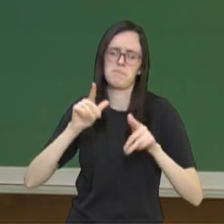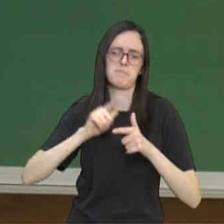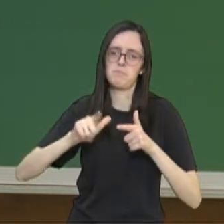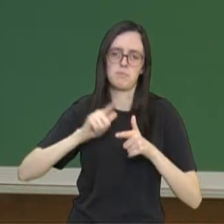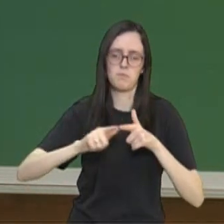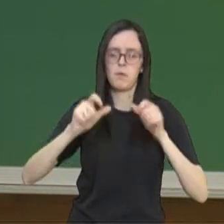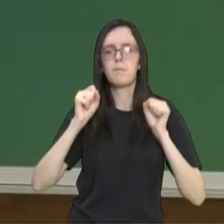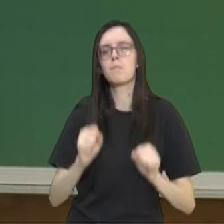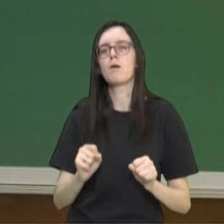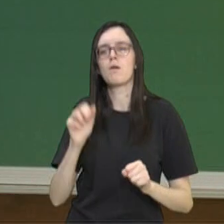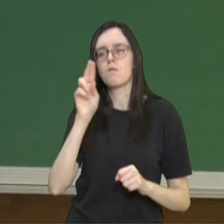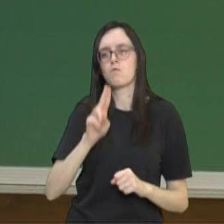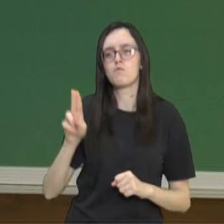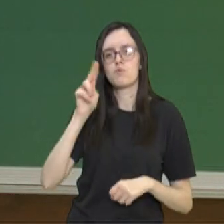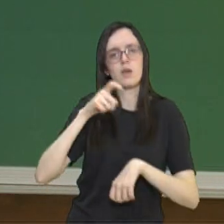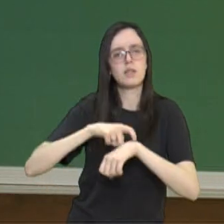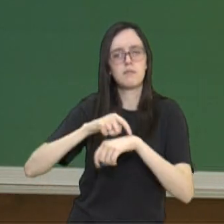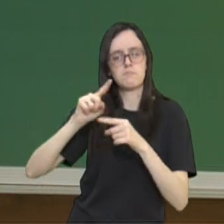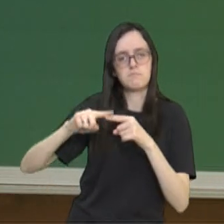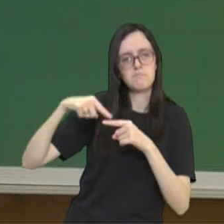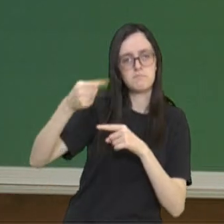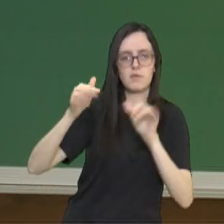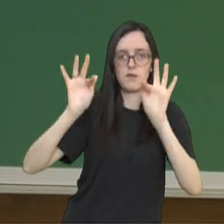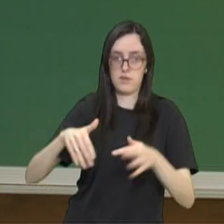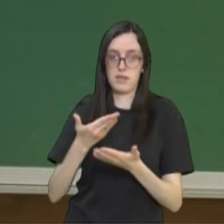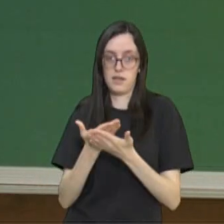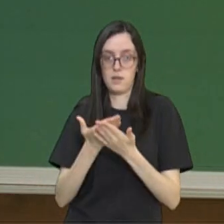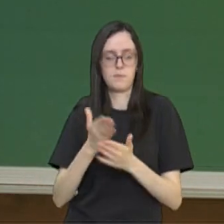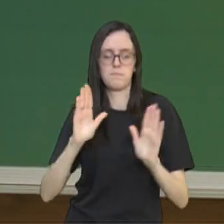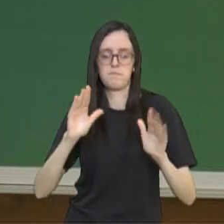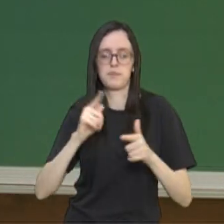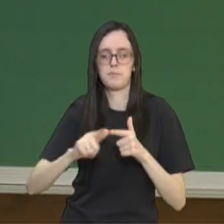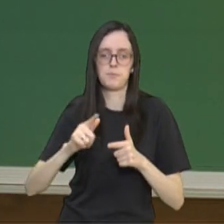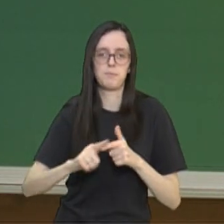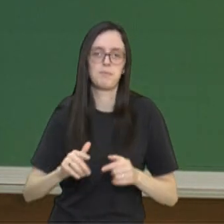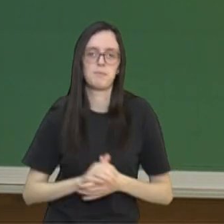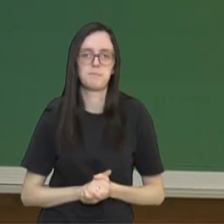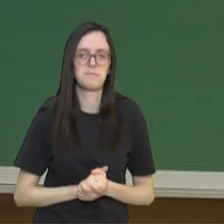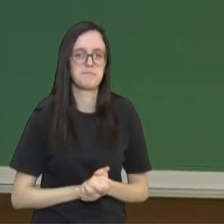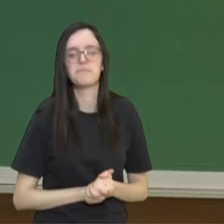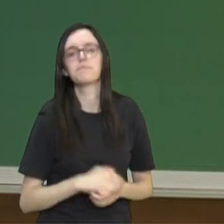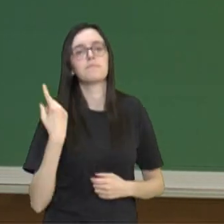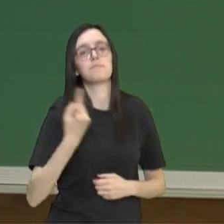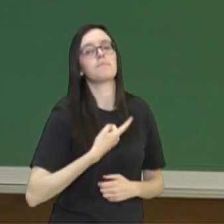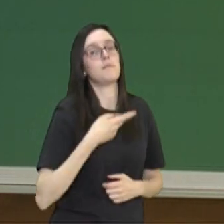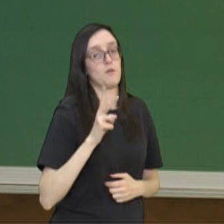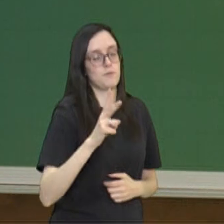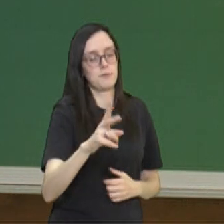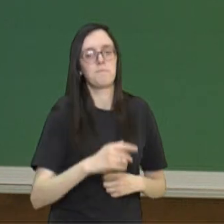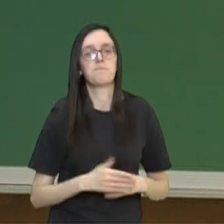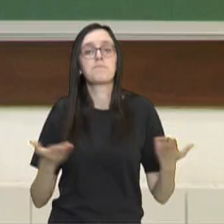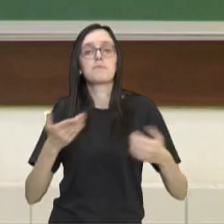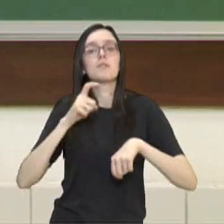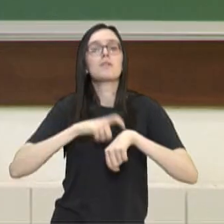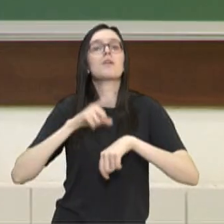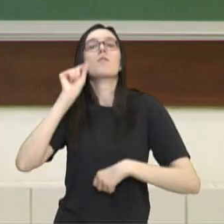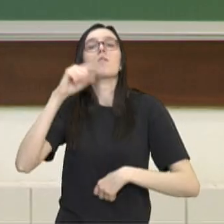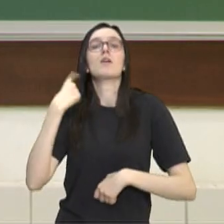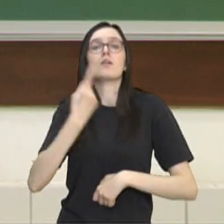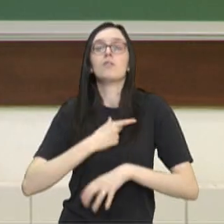feito. Lembrem-se de colocar a data de hoje, certo? Então, muitas são as informações. Eu já falei para vocês do senso